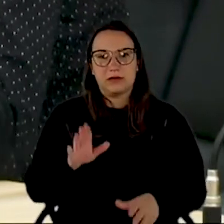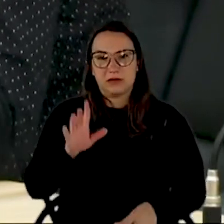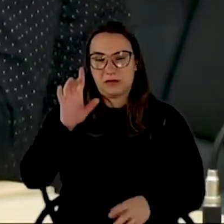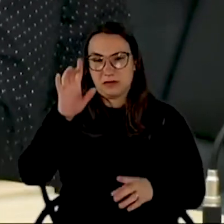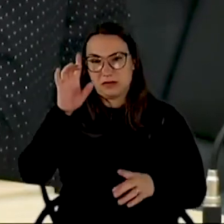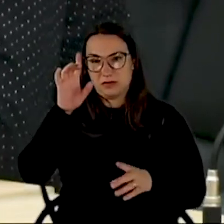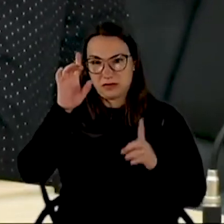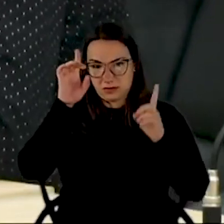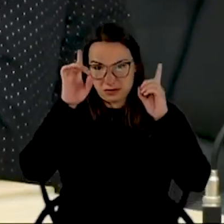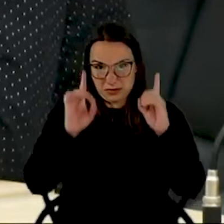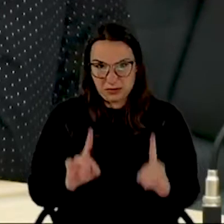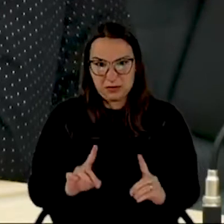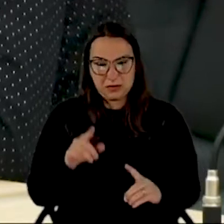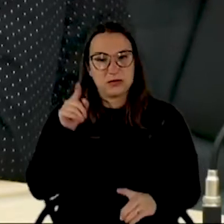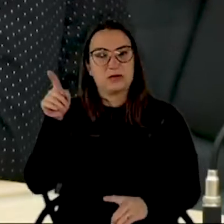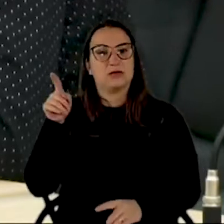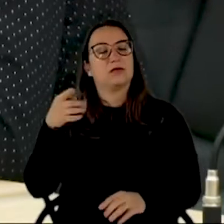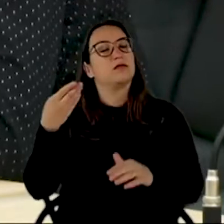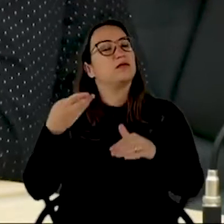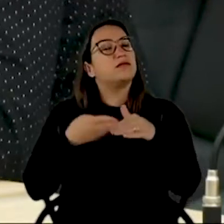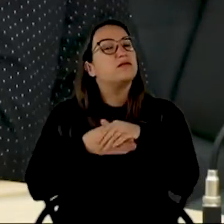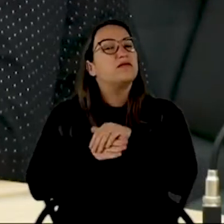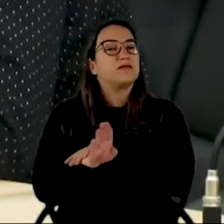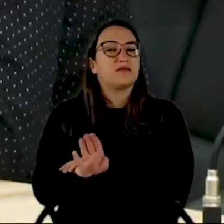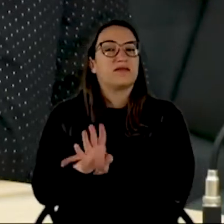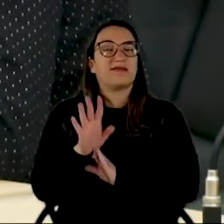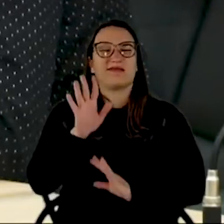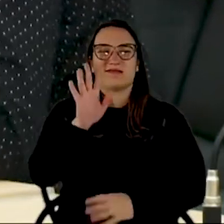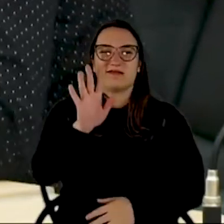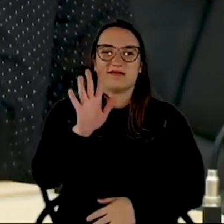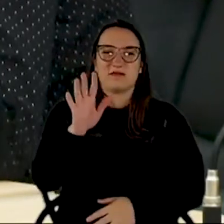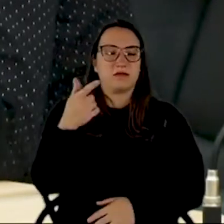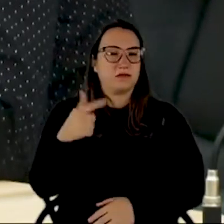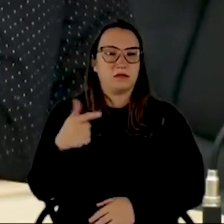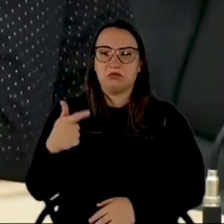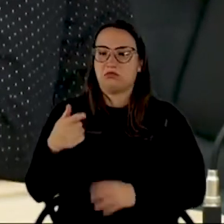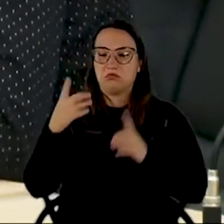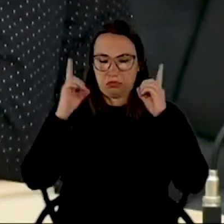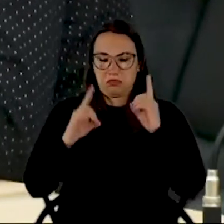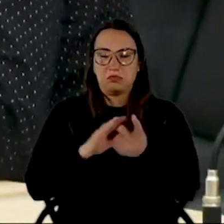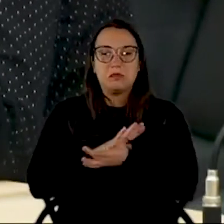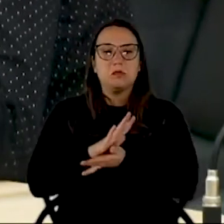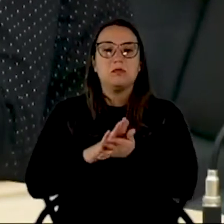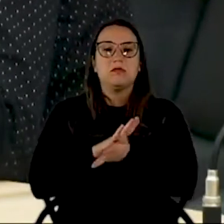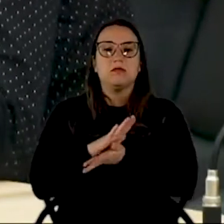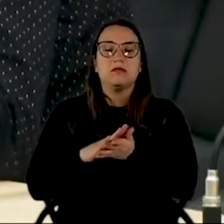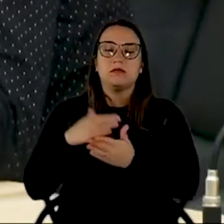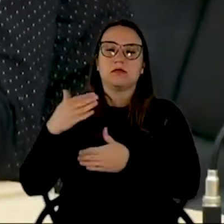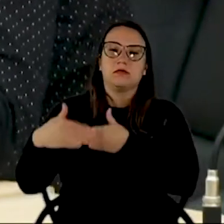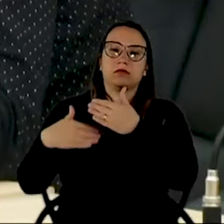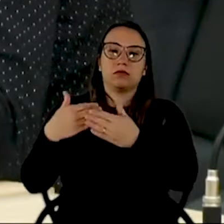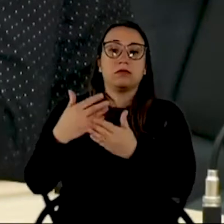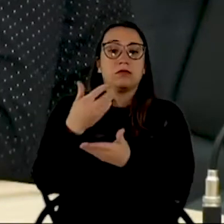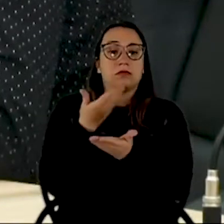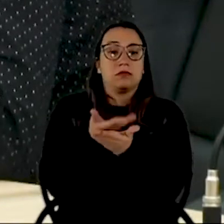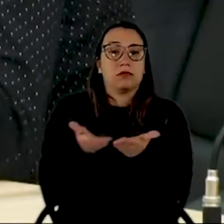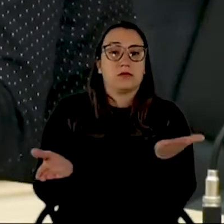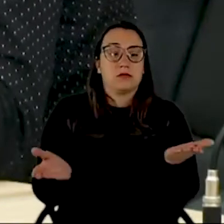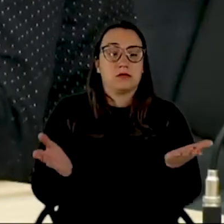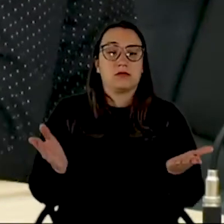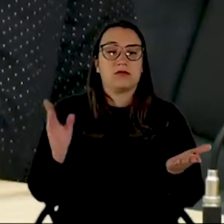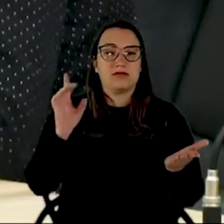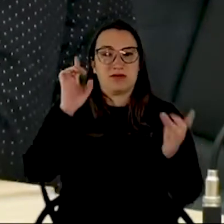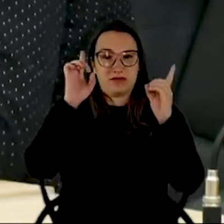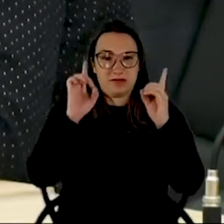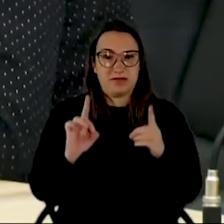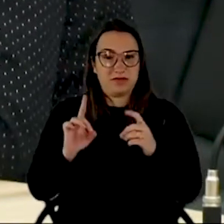ela acostuma, mas se você não tem nenhuma deficiência, você acabar perdendo, tendo a deficiência no decorrer